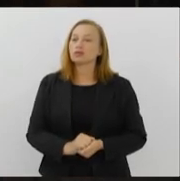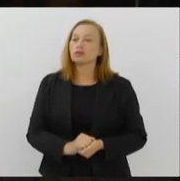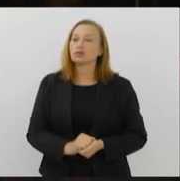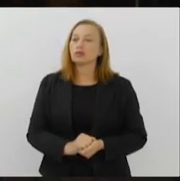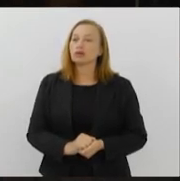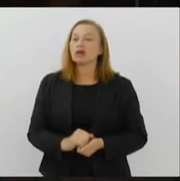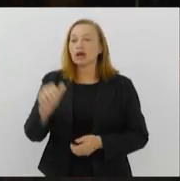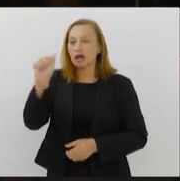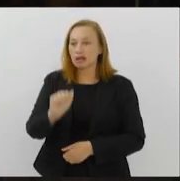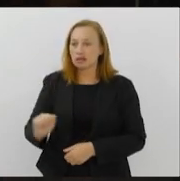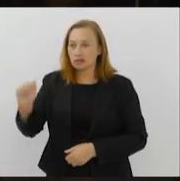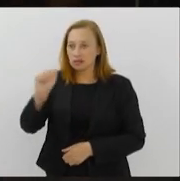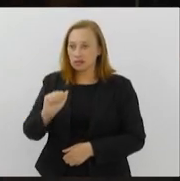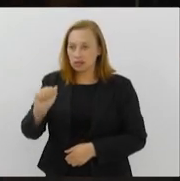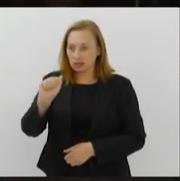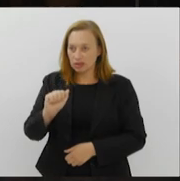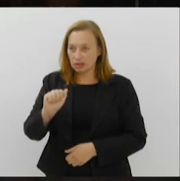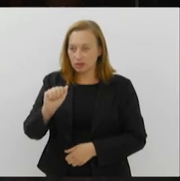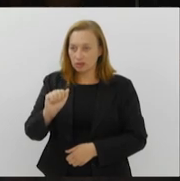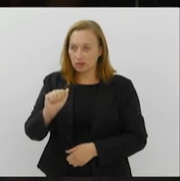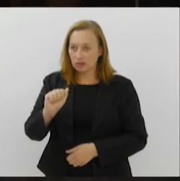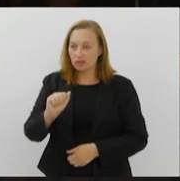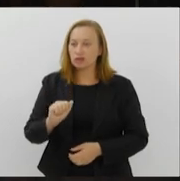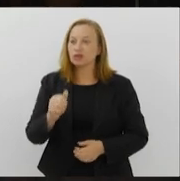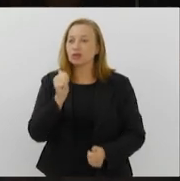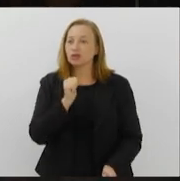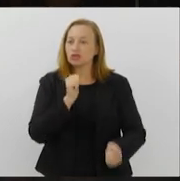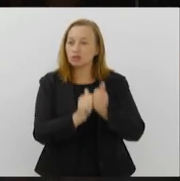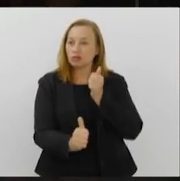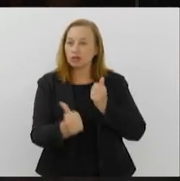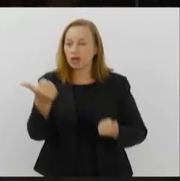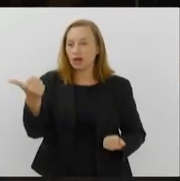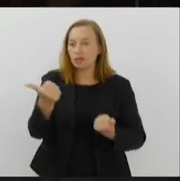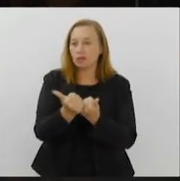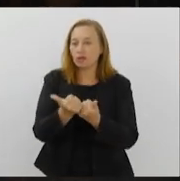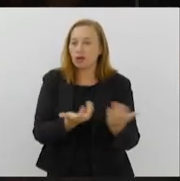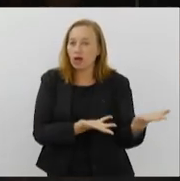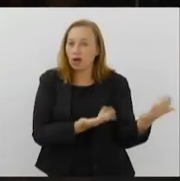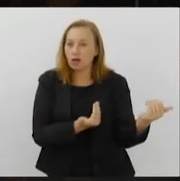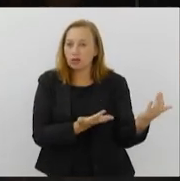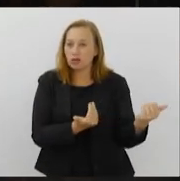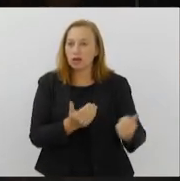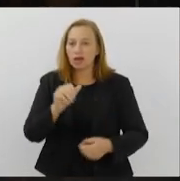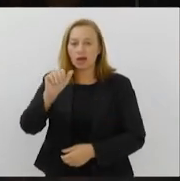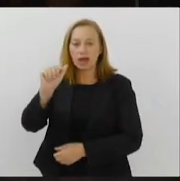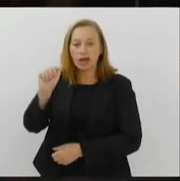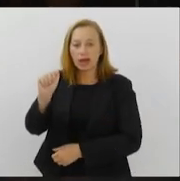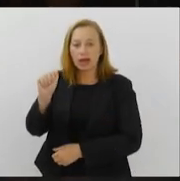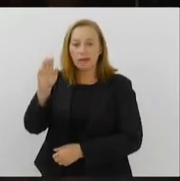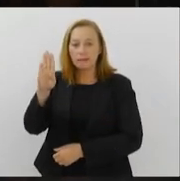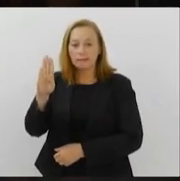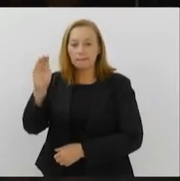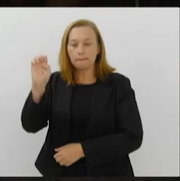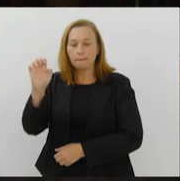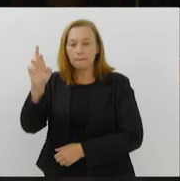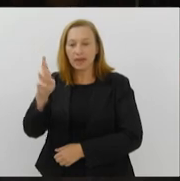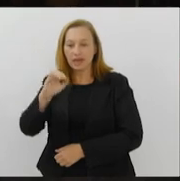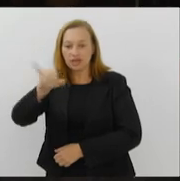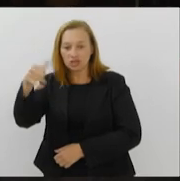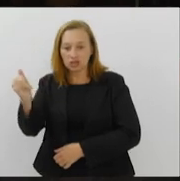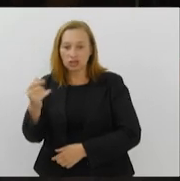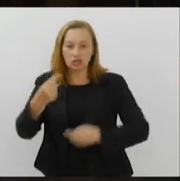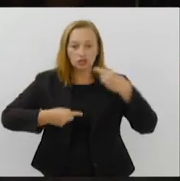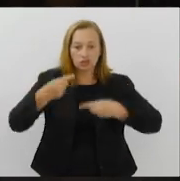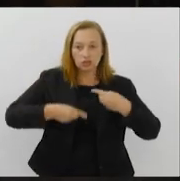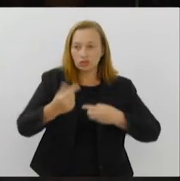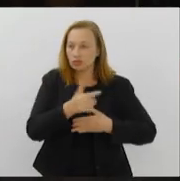Associação Beneficente e Promocional Esportiva de Apoio ao Jovem, ABEJ. Em discussão, não havendo quem